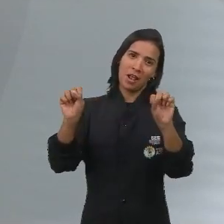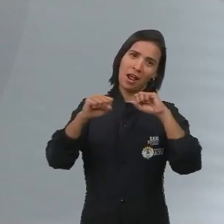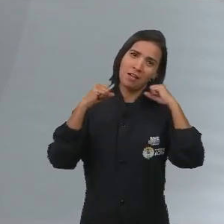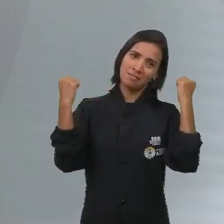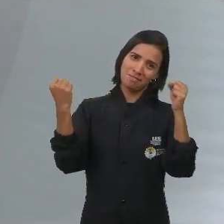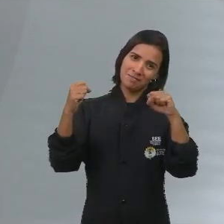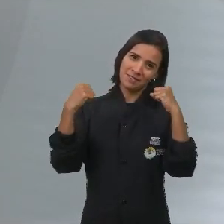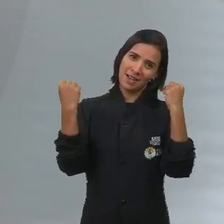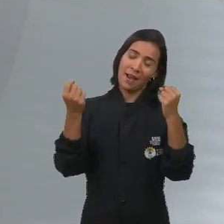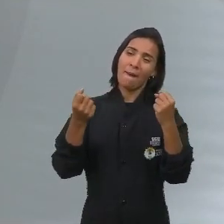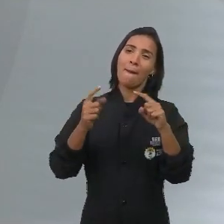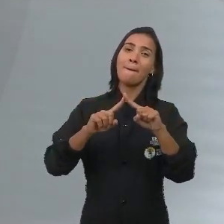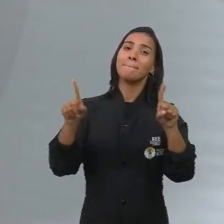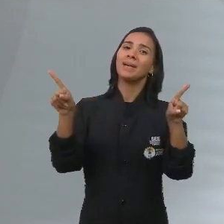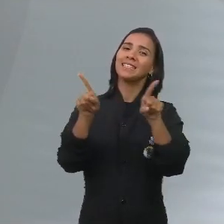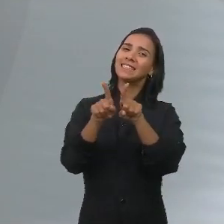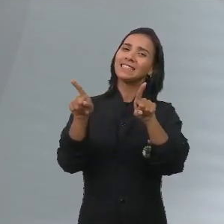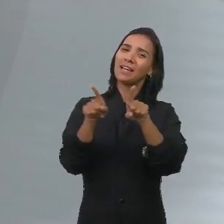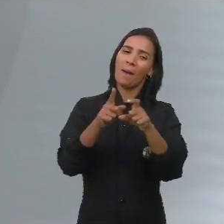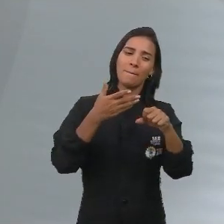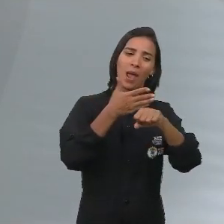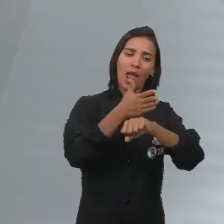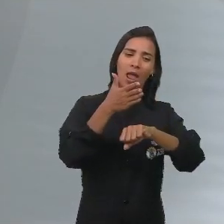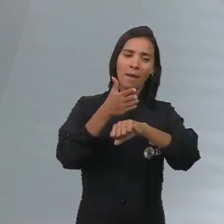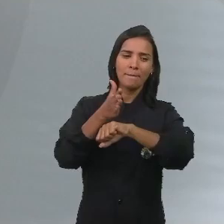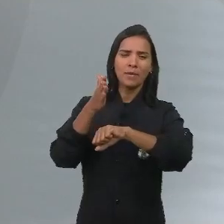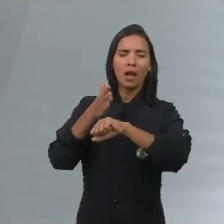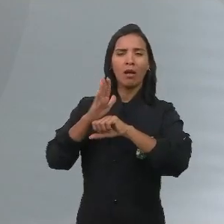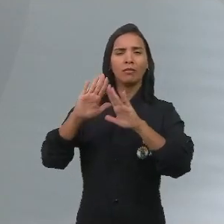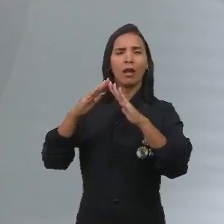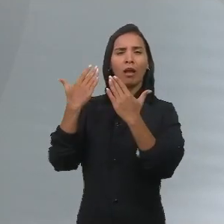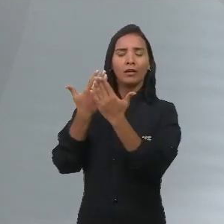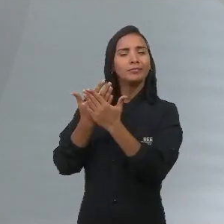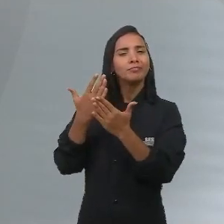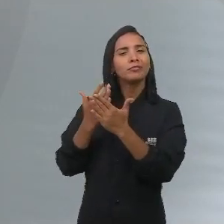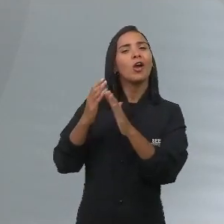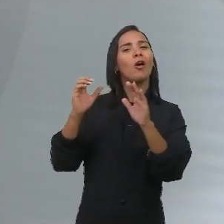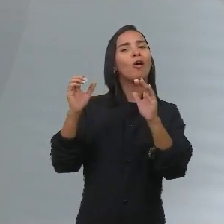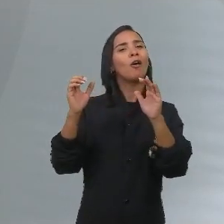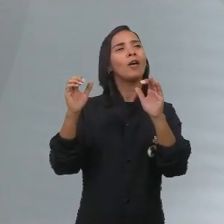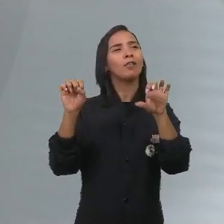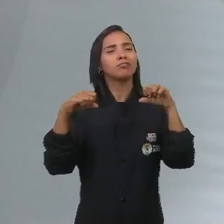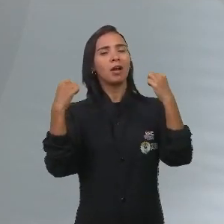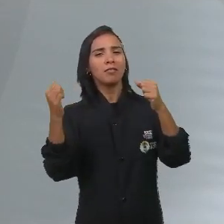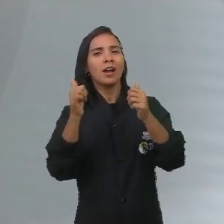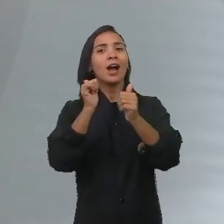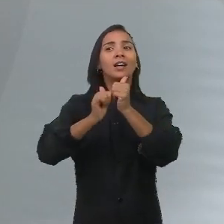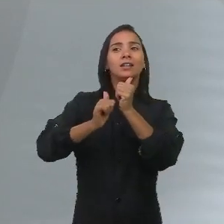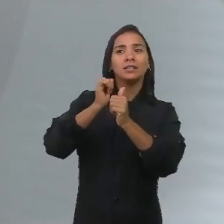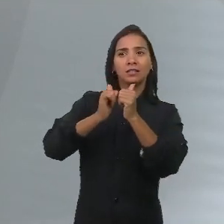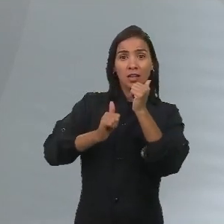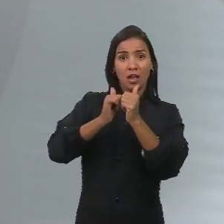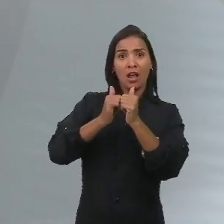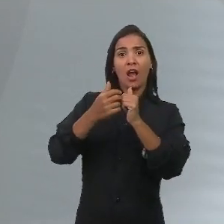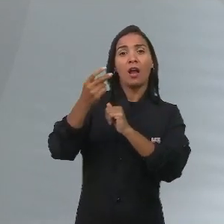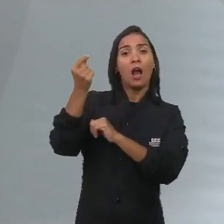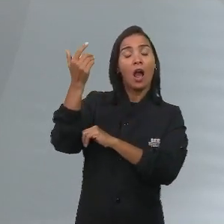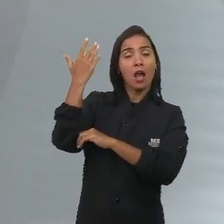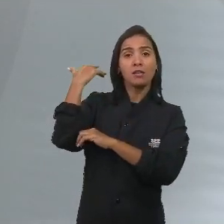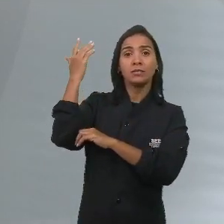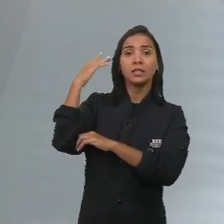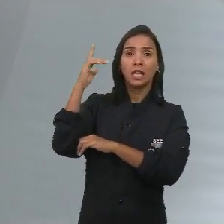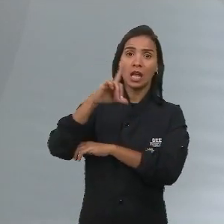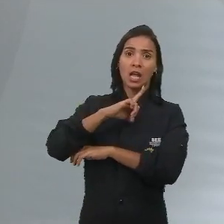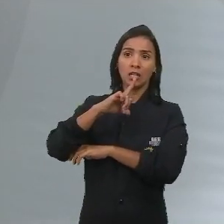porque teve uma vertente de uma escola da esportiva em que isso era muito forte mas não